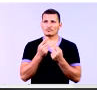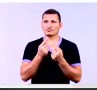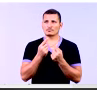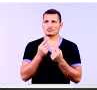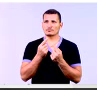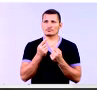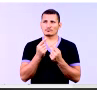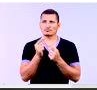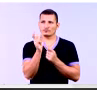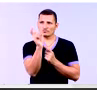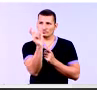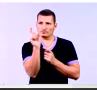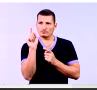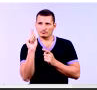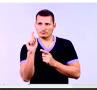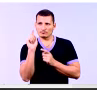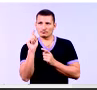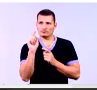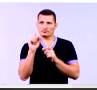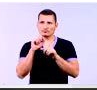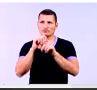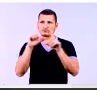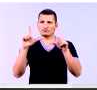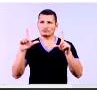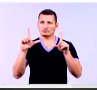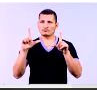e o botão de abrir.